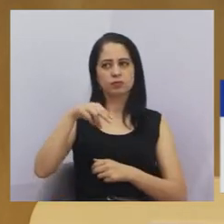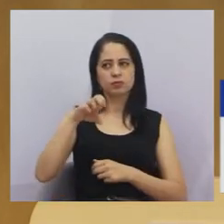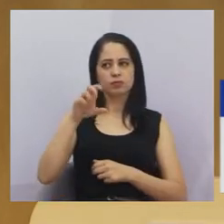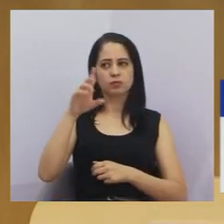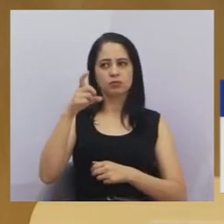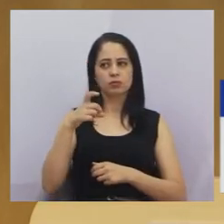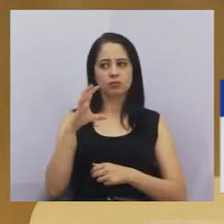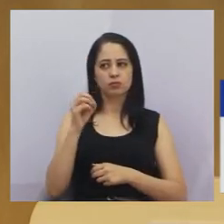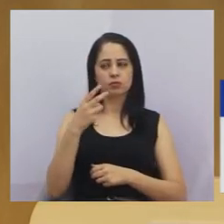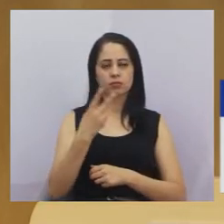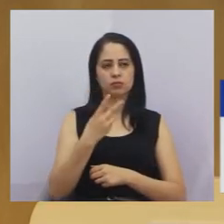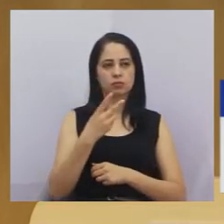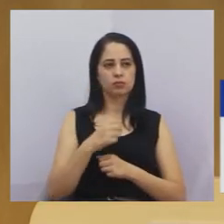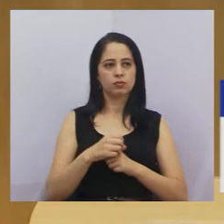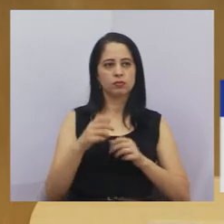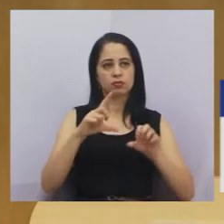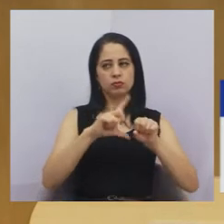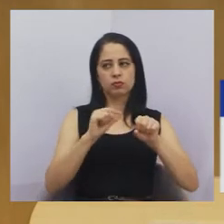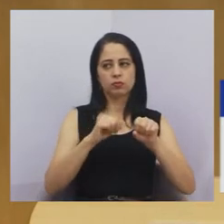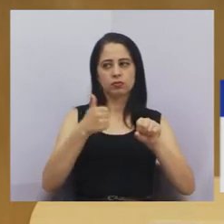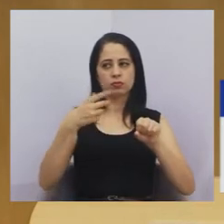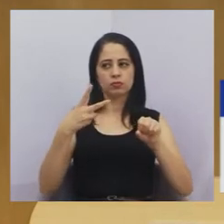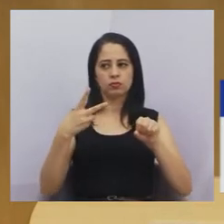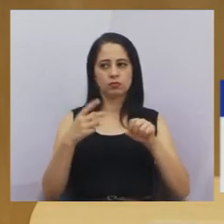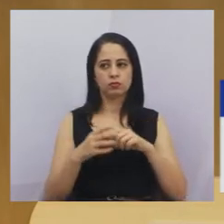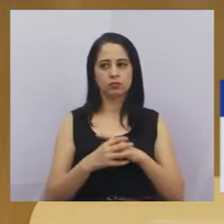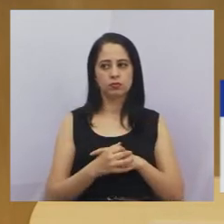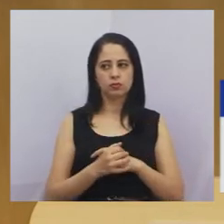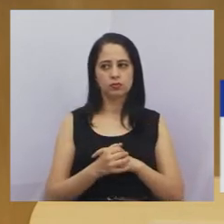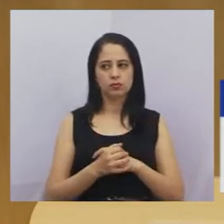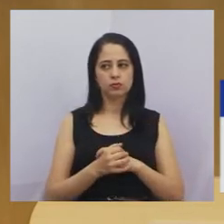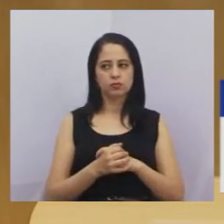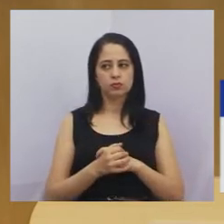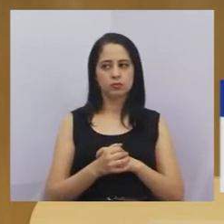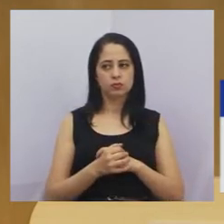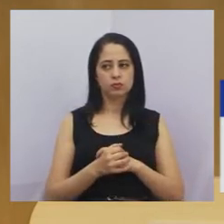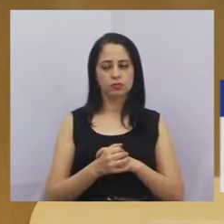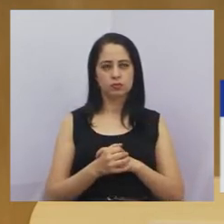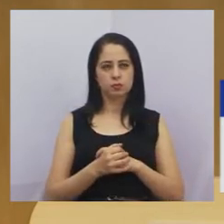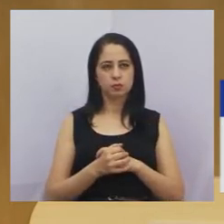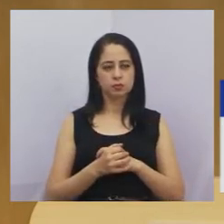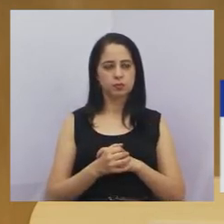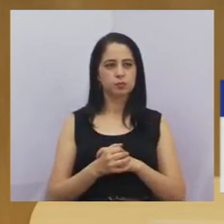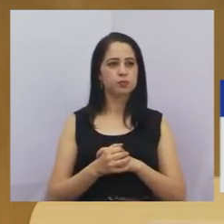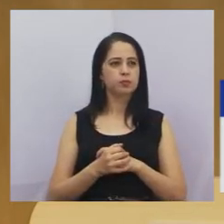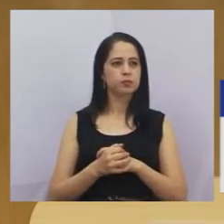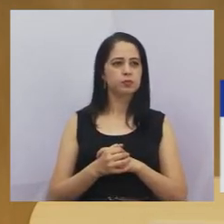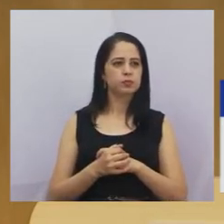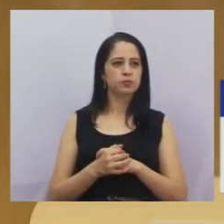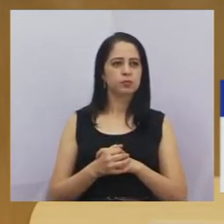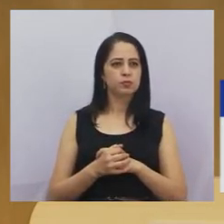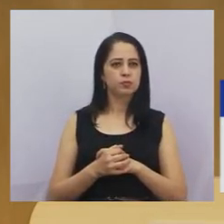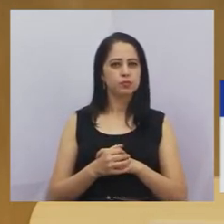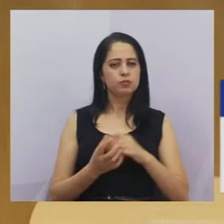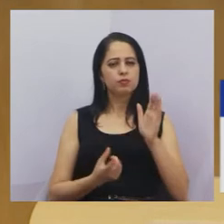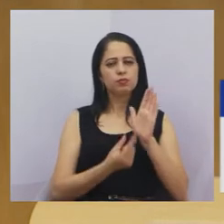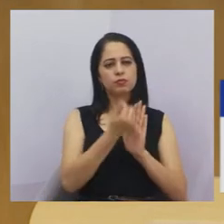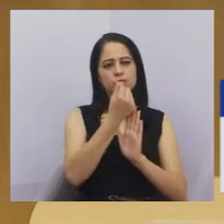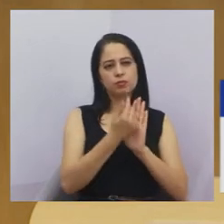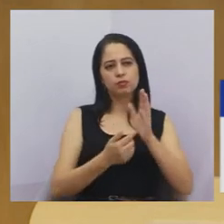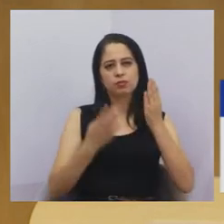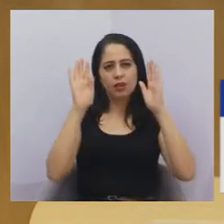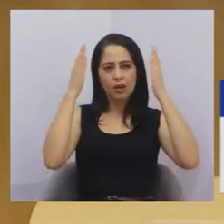lei. Artigo 12. As despesas decorrentes da lei correrão pelas dotações orçamentárias